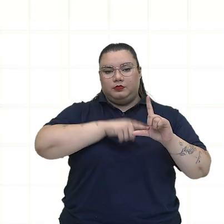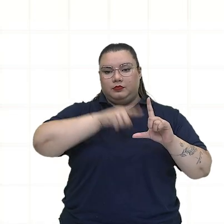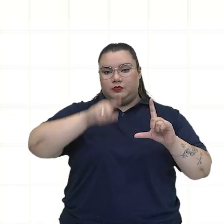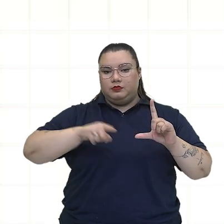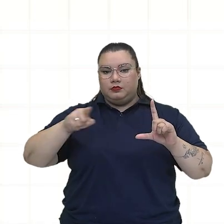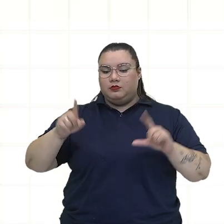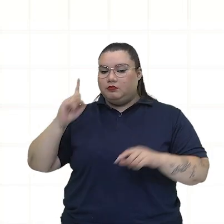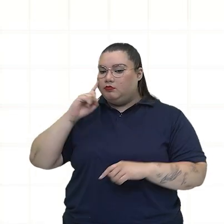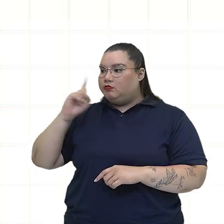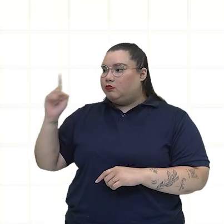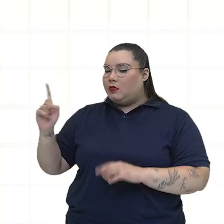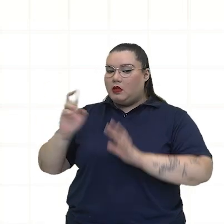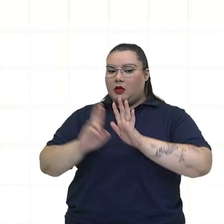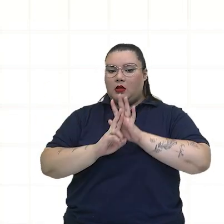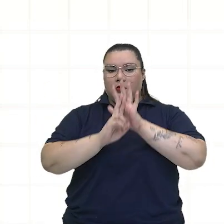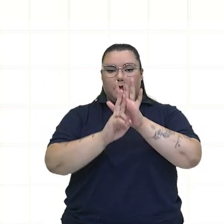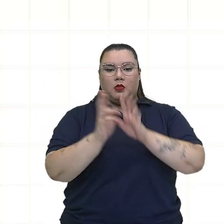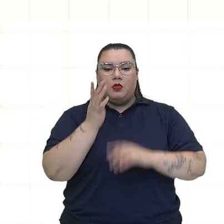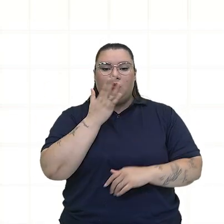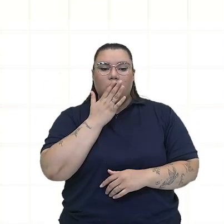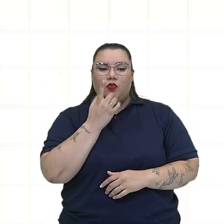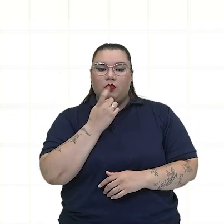representa a cor vermelha, de